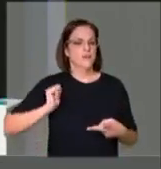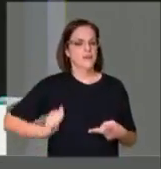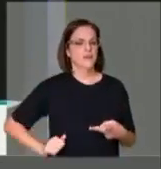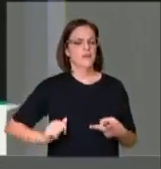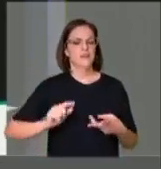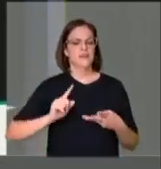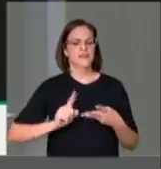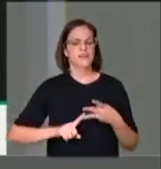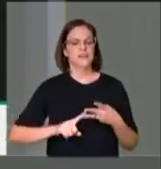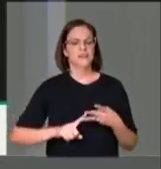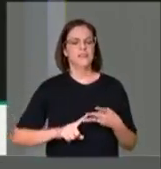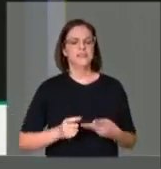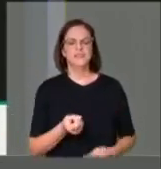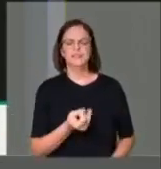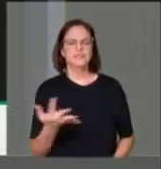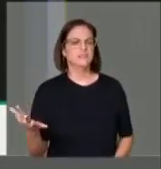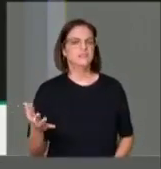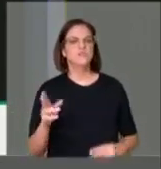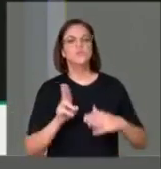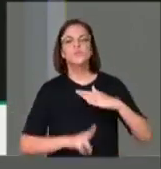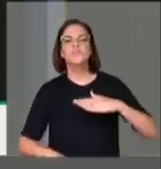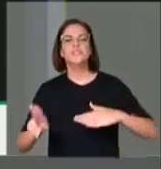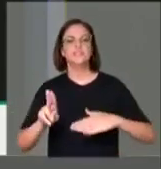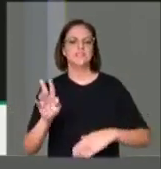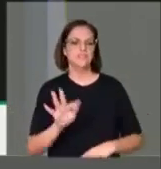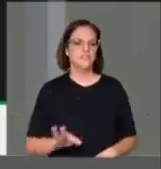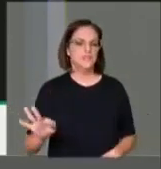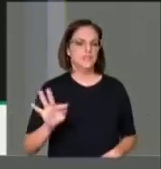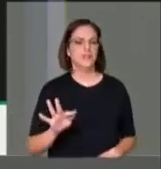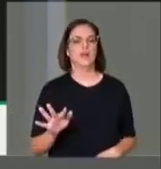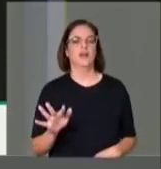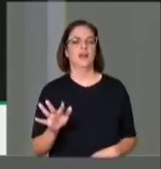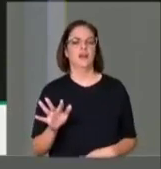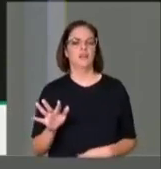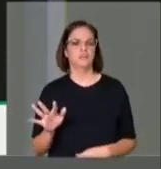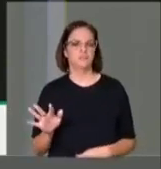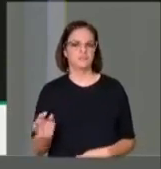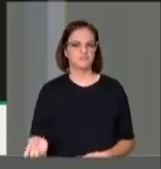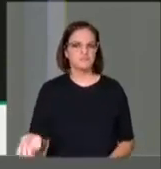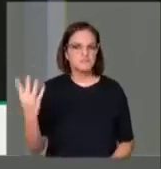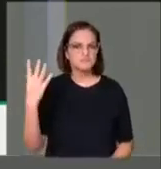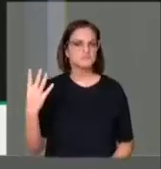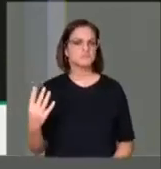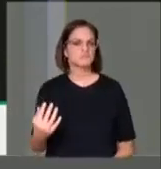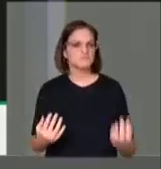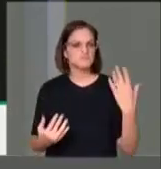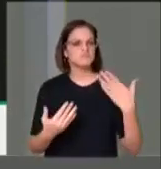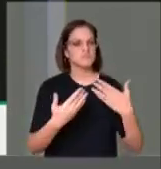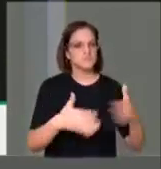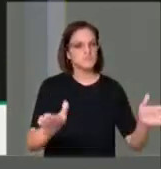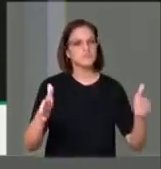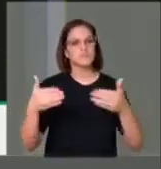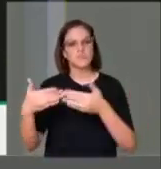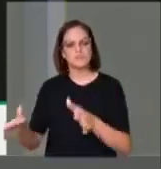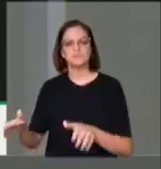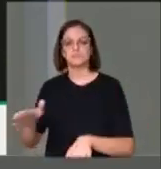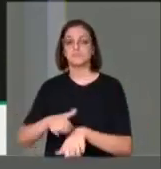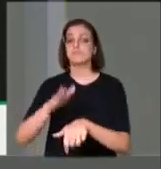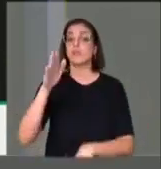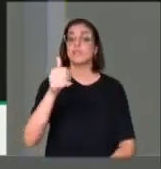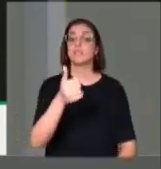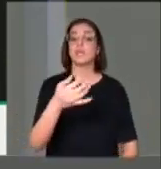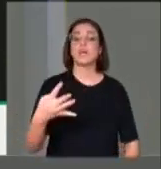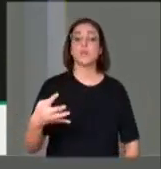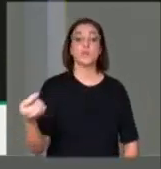bolsas, no número de universidades federais que foram inauguradas no nosso país, mais de